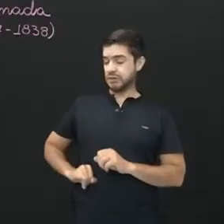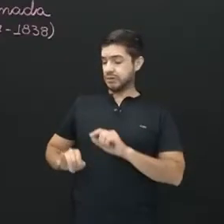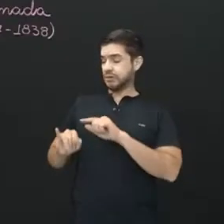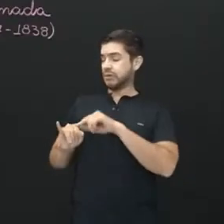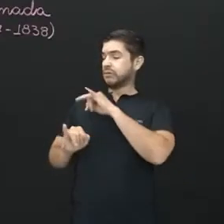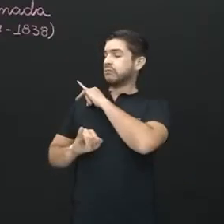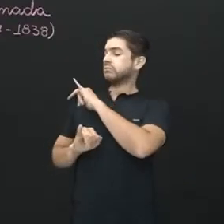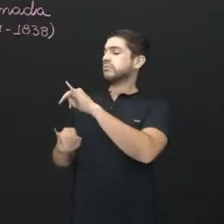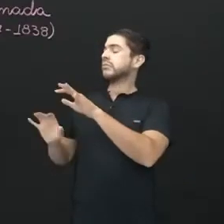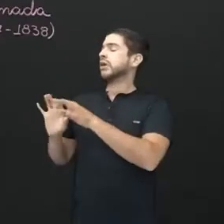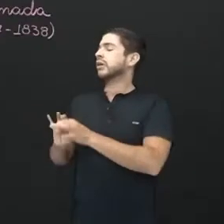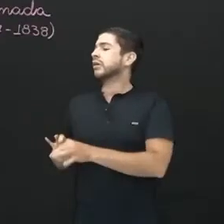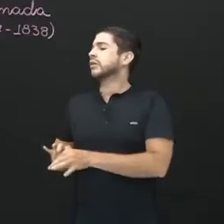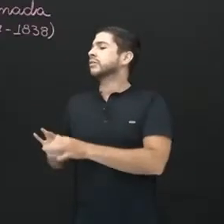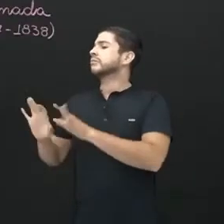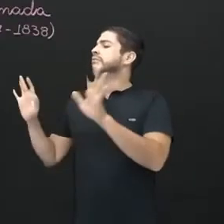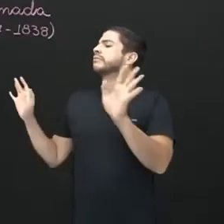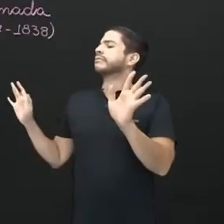de